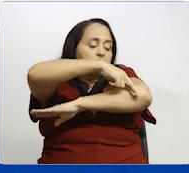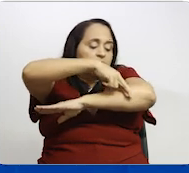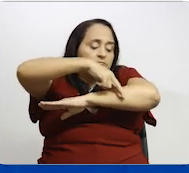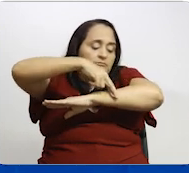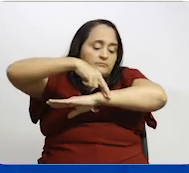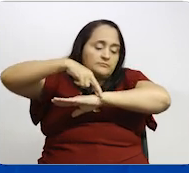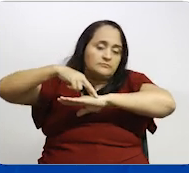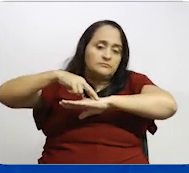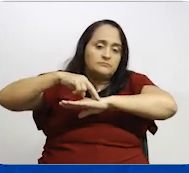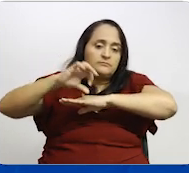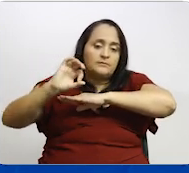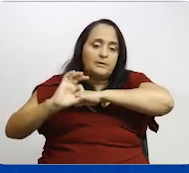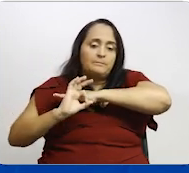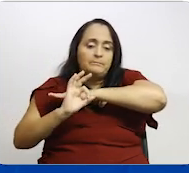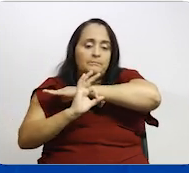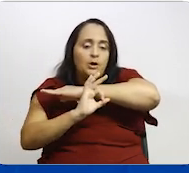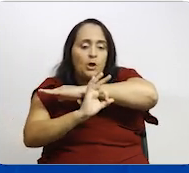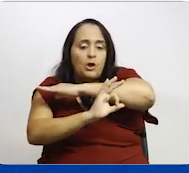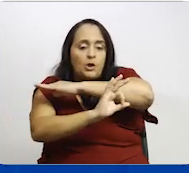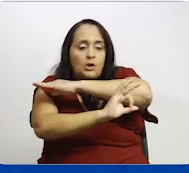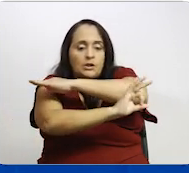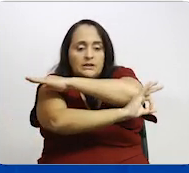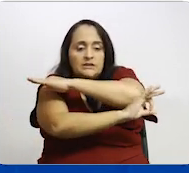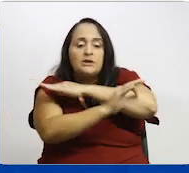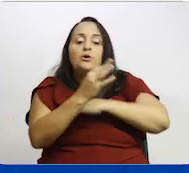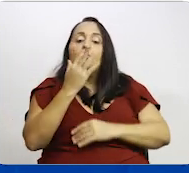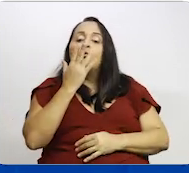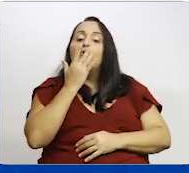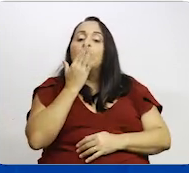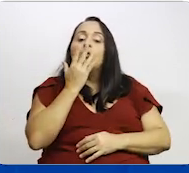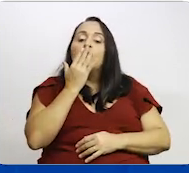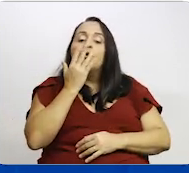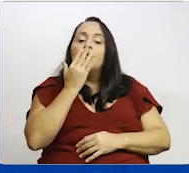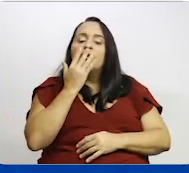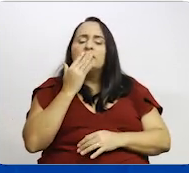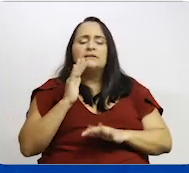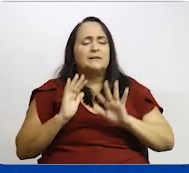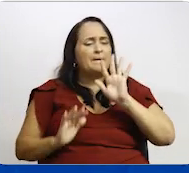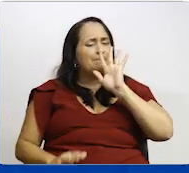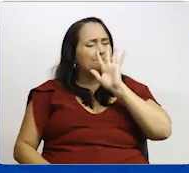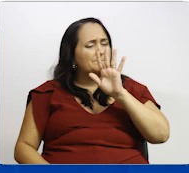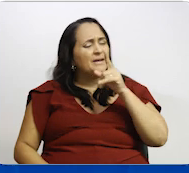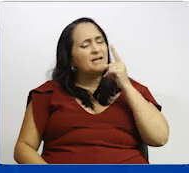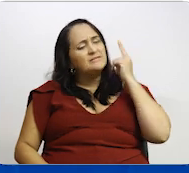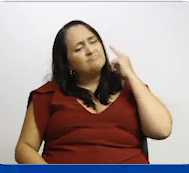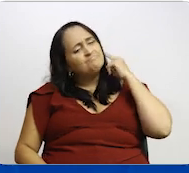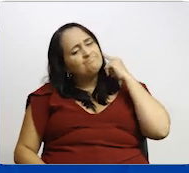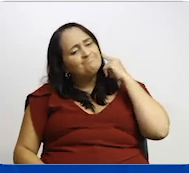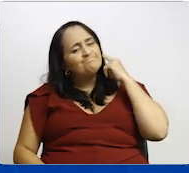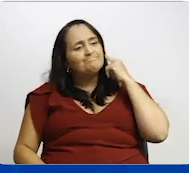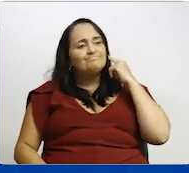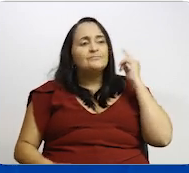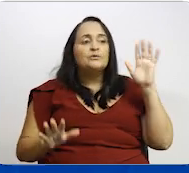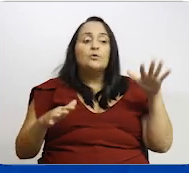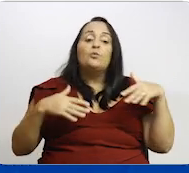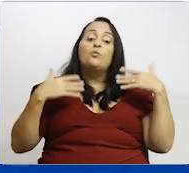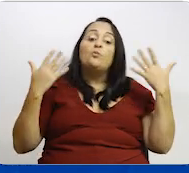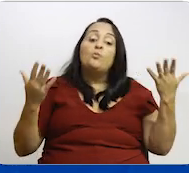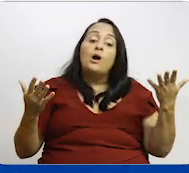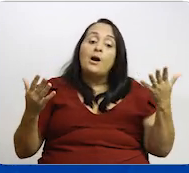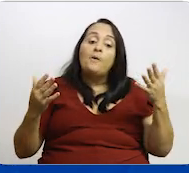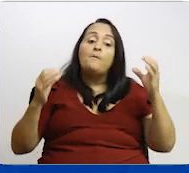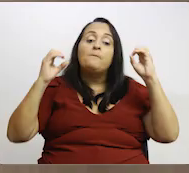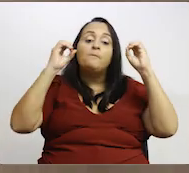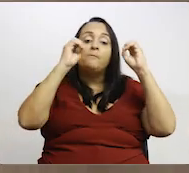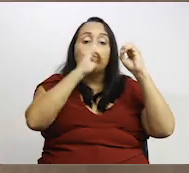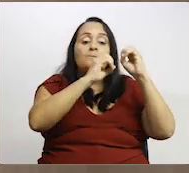bolinhas coloridas, e eu quero saber, essas frações aqui correspondem a qual lugar, a qual